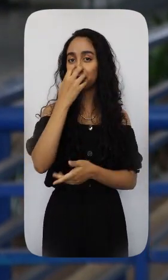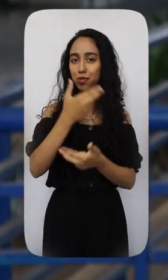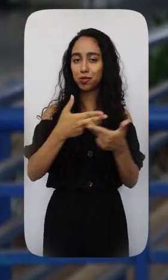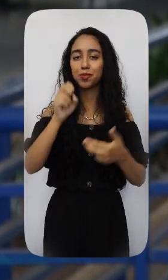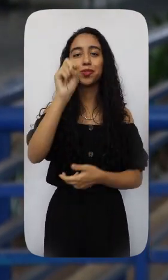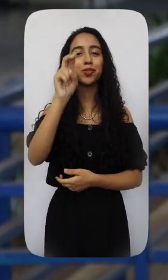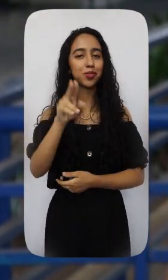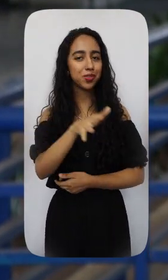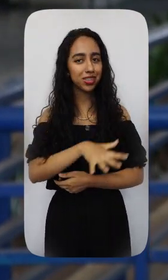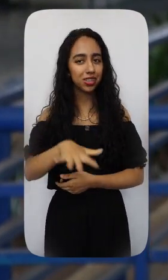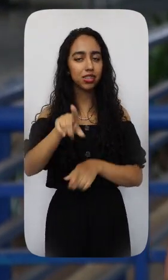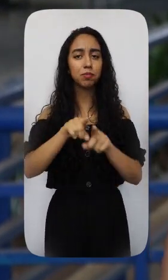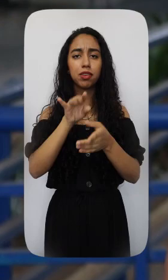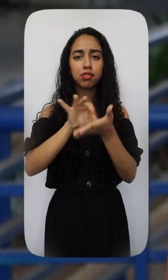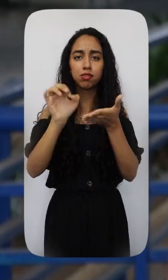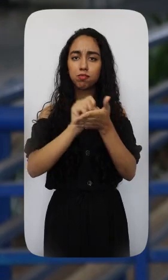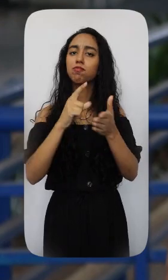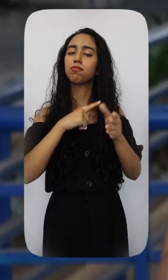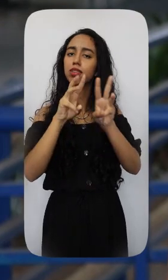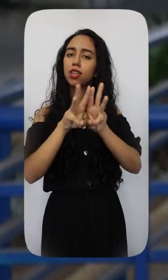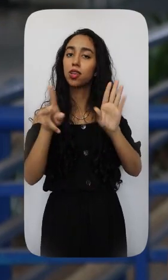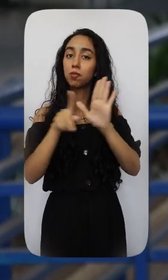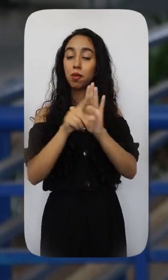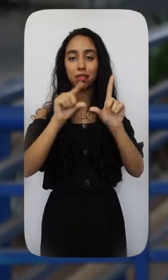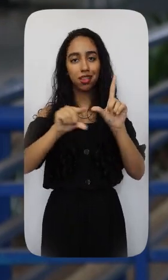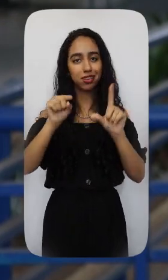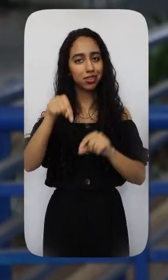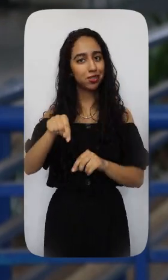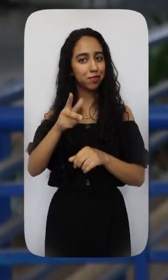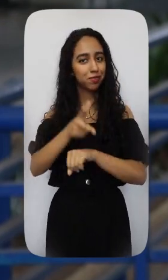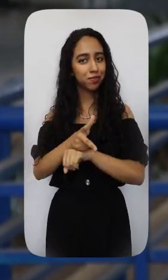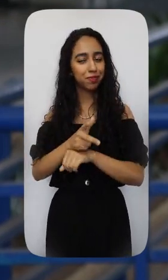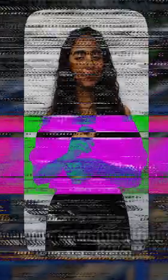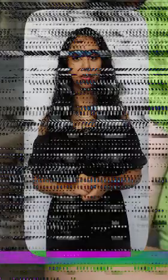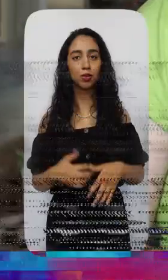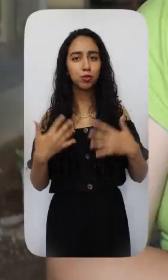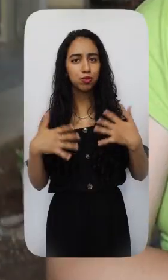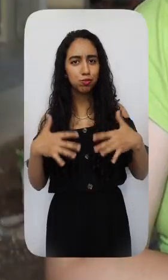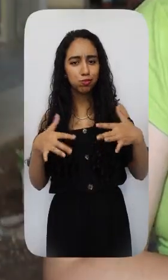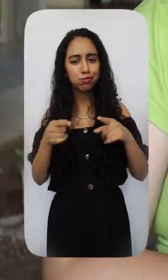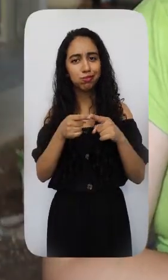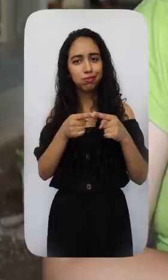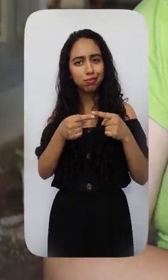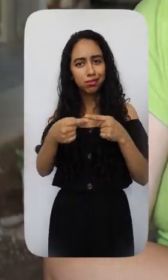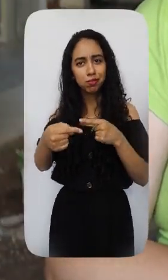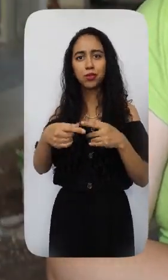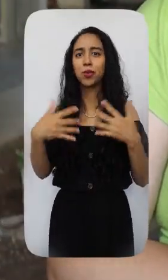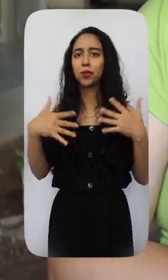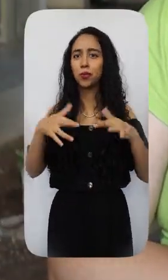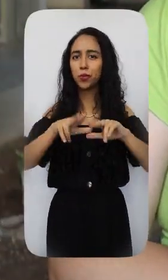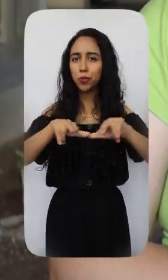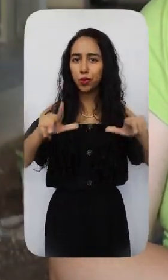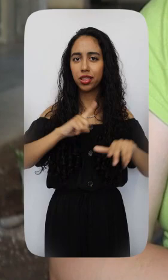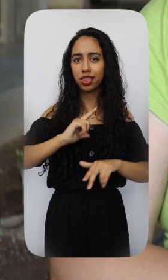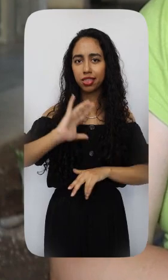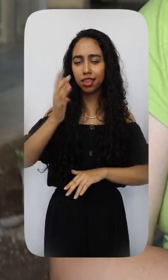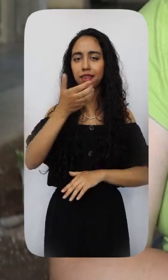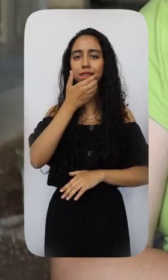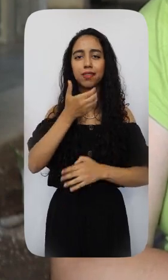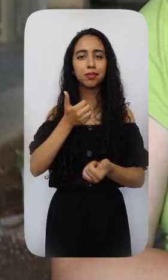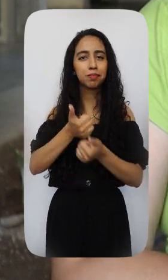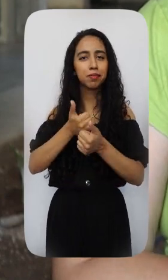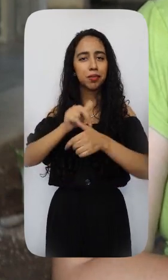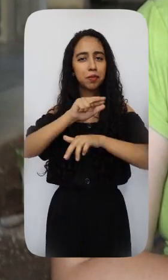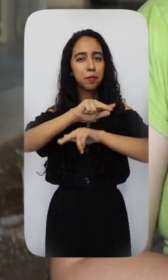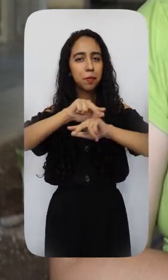pets suzanenses e os links de inscrições podem ser acessados na legenda do vídeo. Que semana agitada em Suzano! Um final de